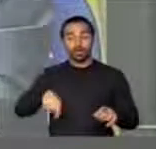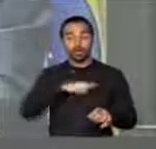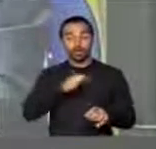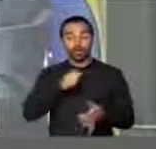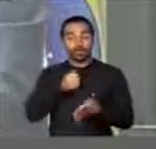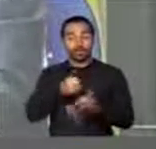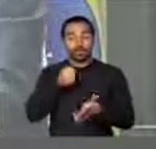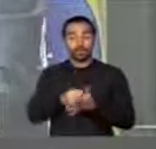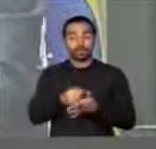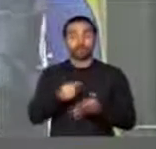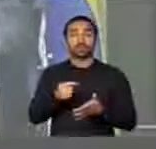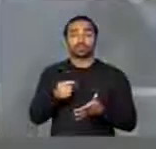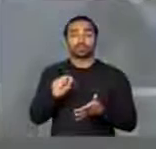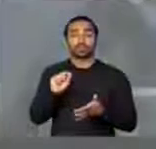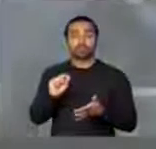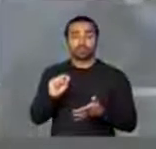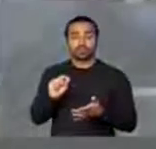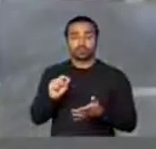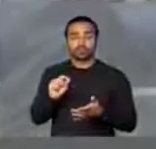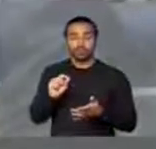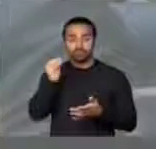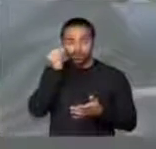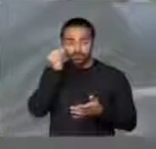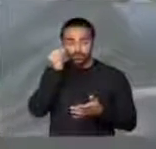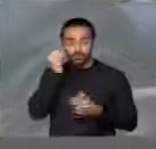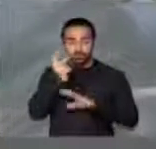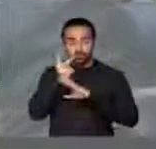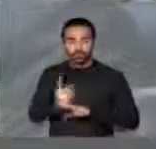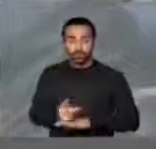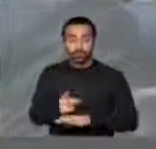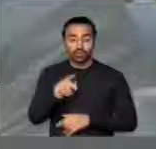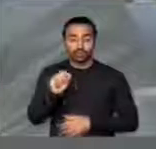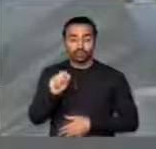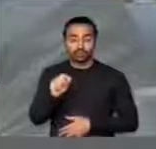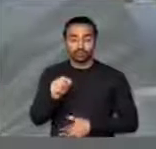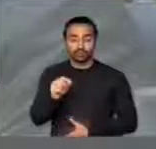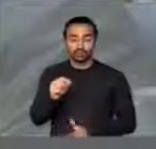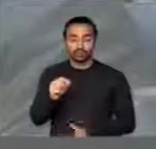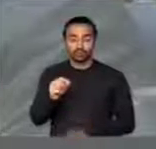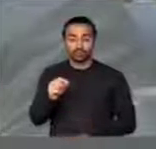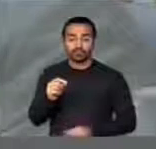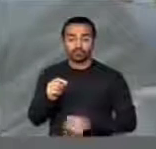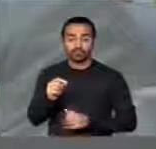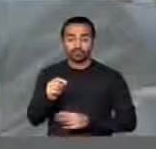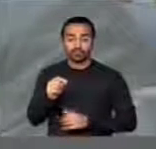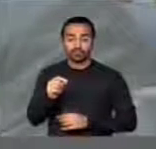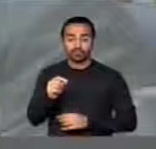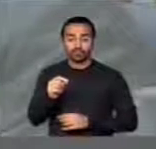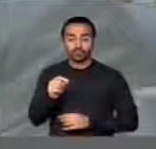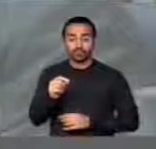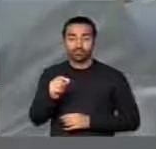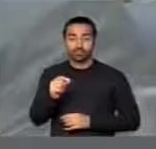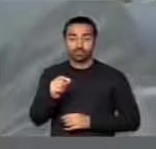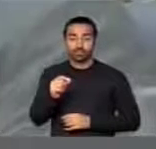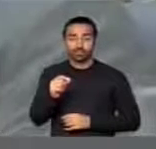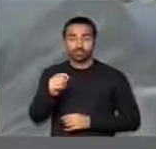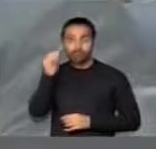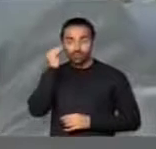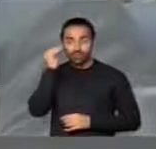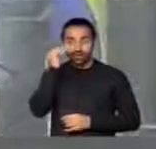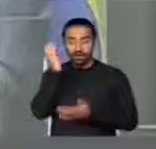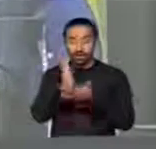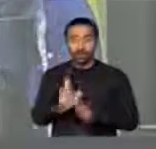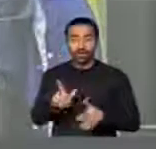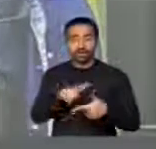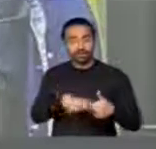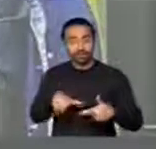o compromisso de procurar romper com esse impasse,